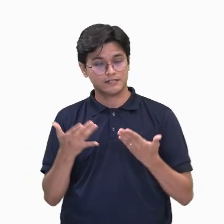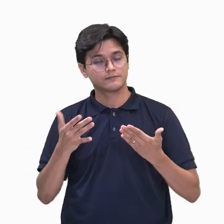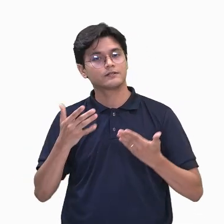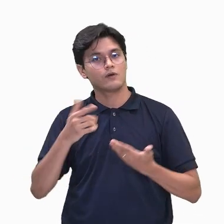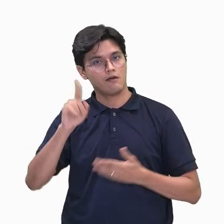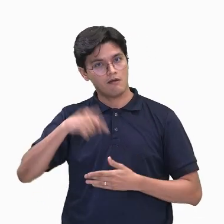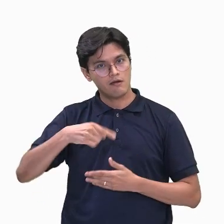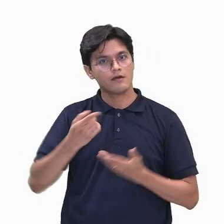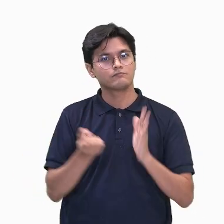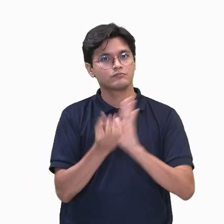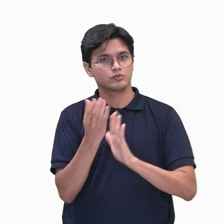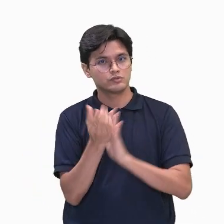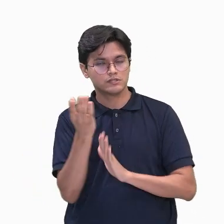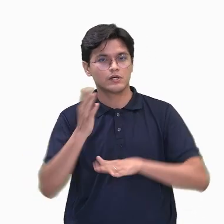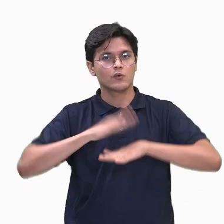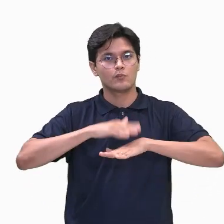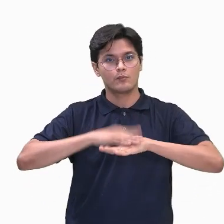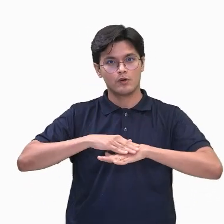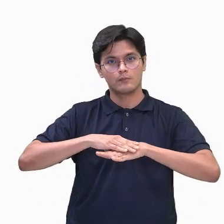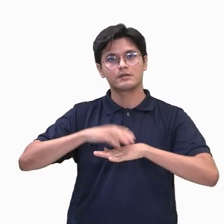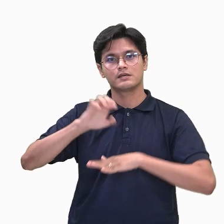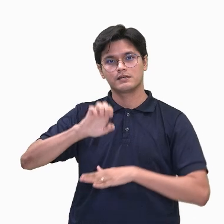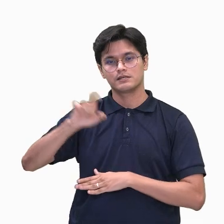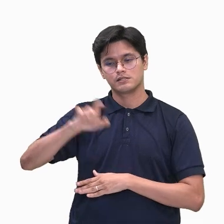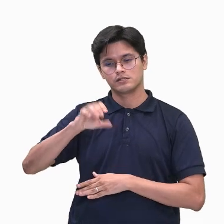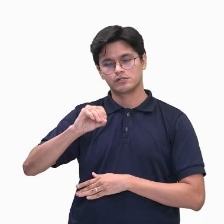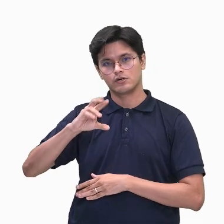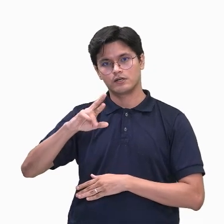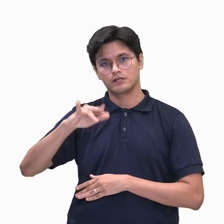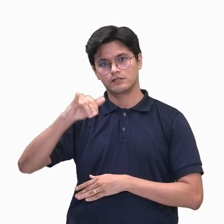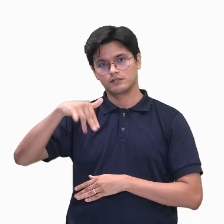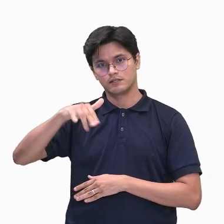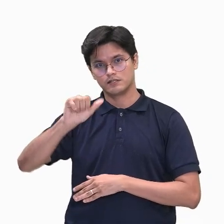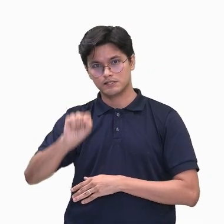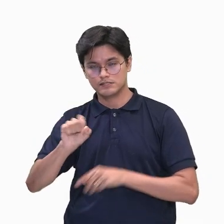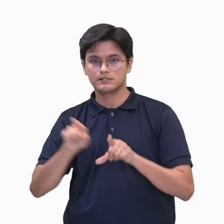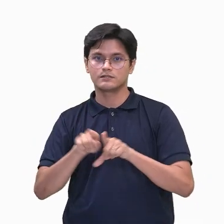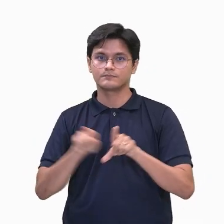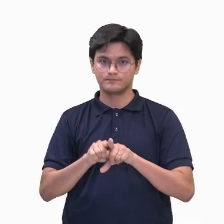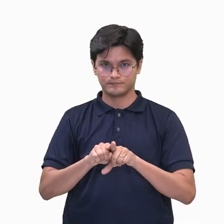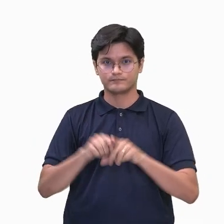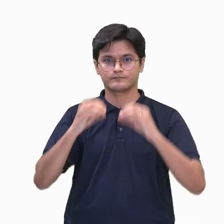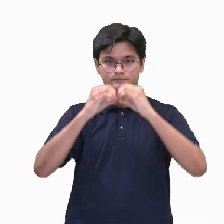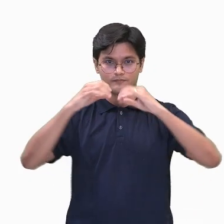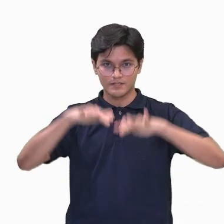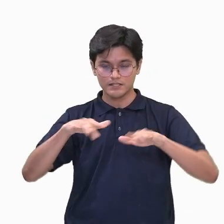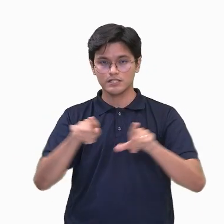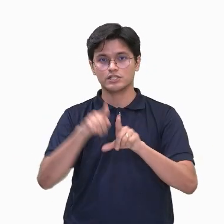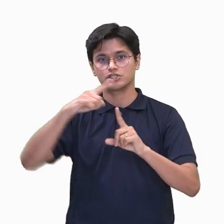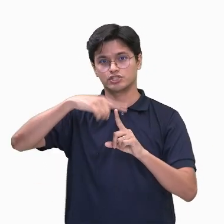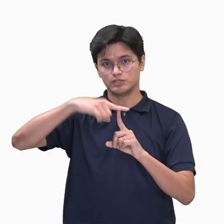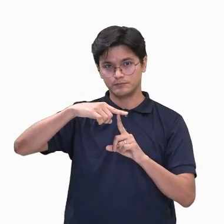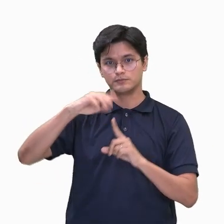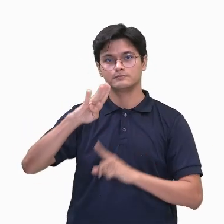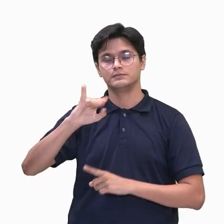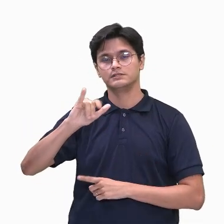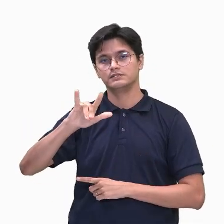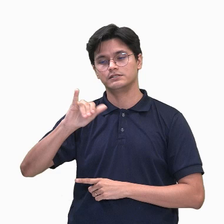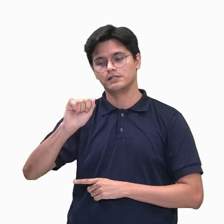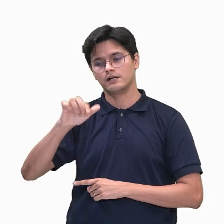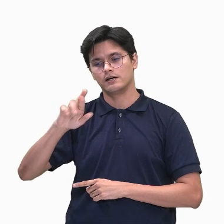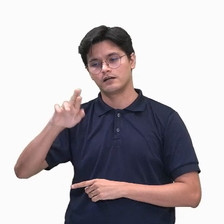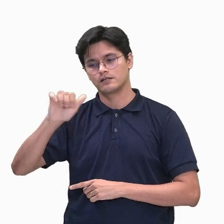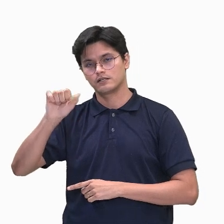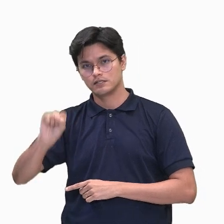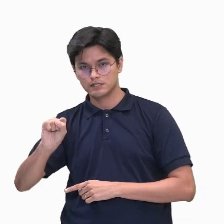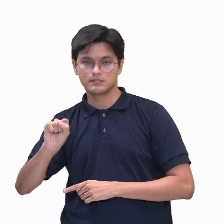E também as glândulas biliares. E aí nós temos as glândulas endócrinas. Nesse caso, elas lançam